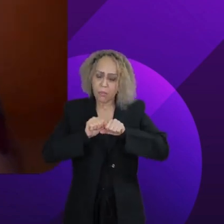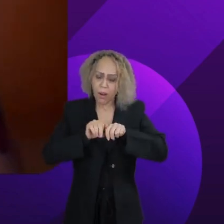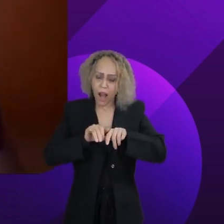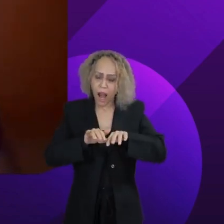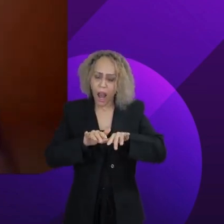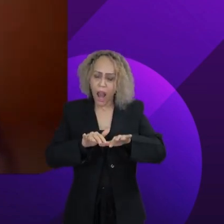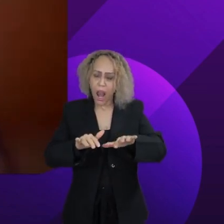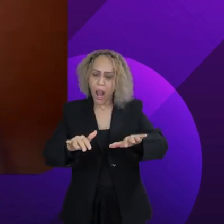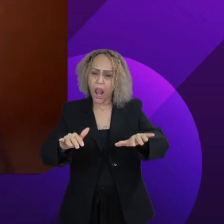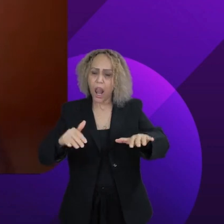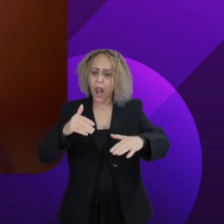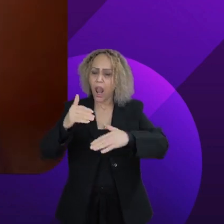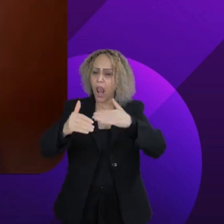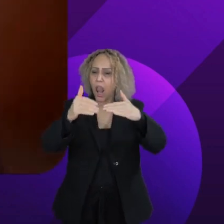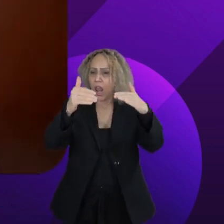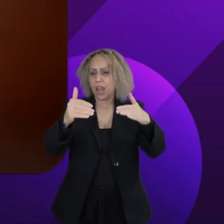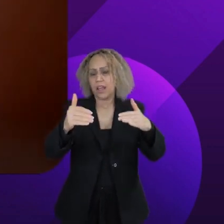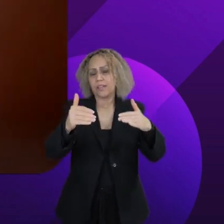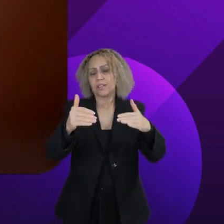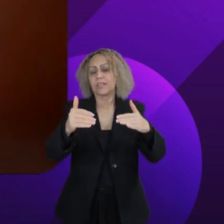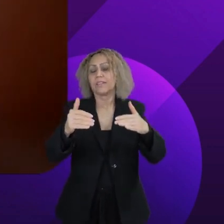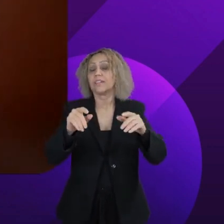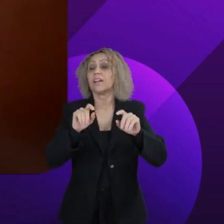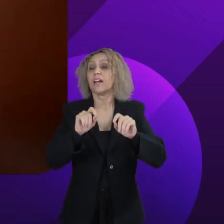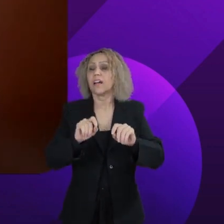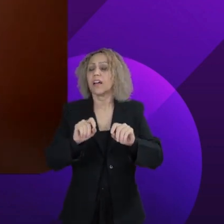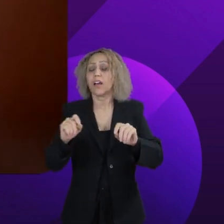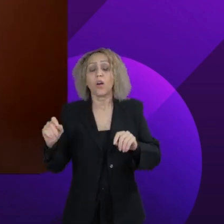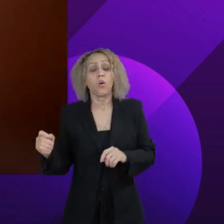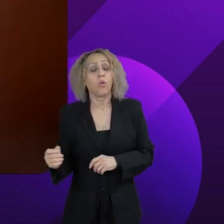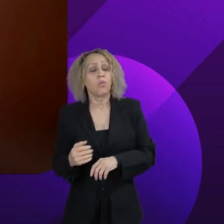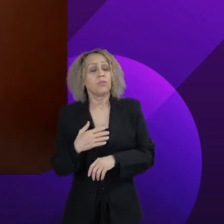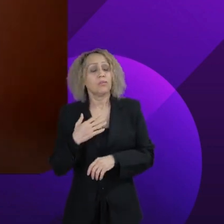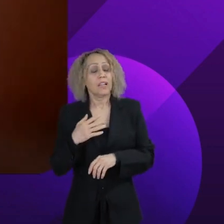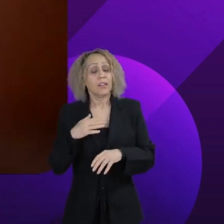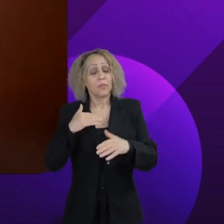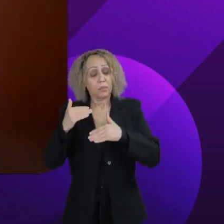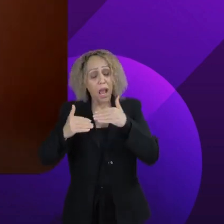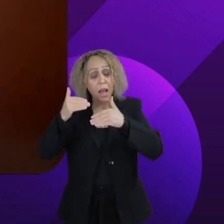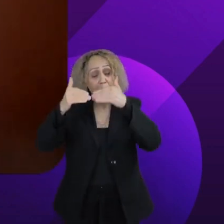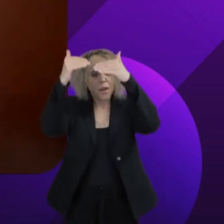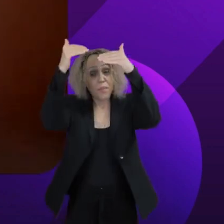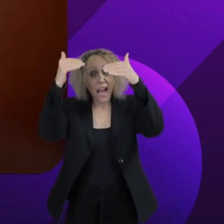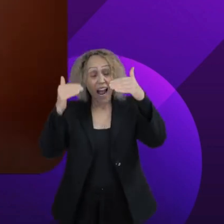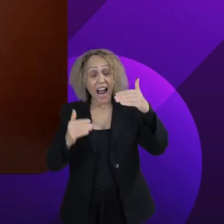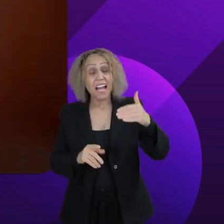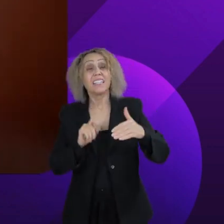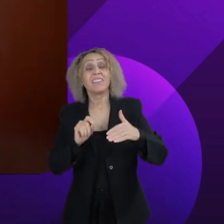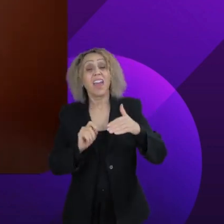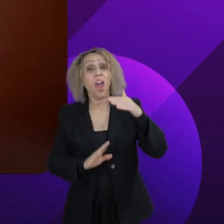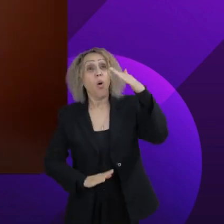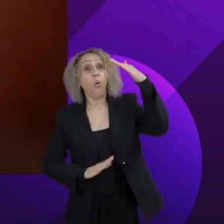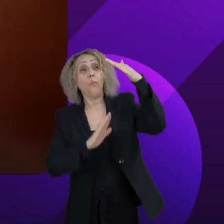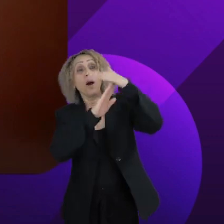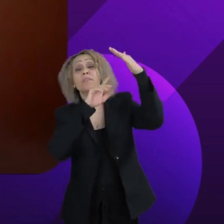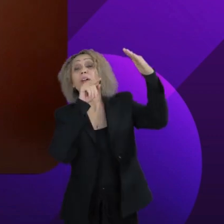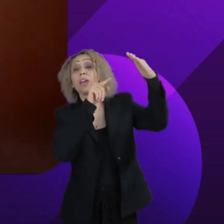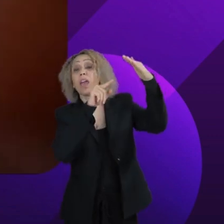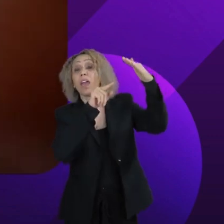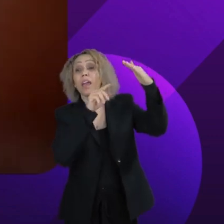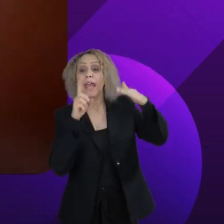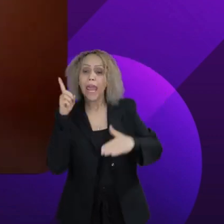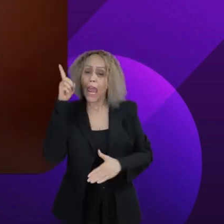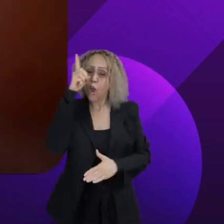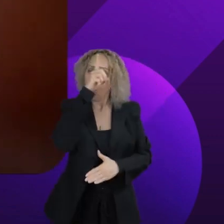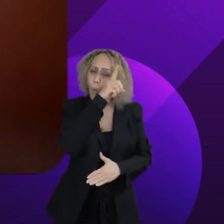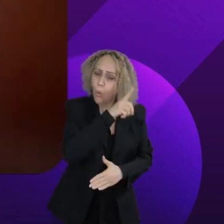onda, o topo dessa onda, tem que ser o dia da eleição. O dia da eleição, o dia que o voto cai na